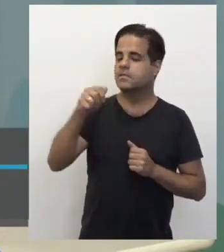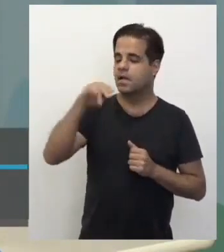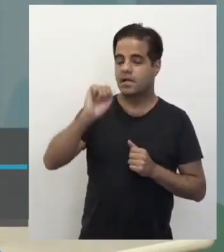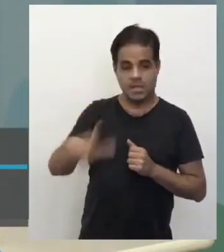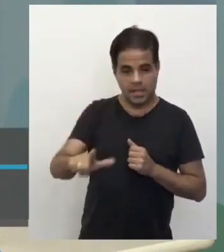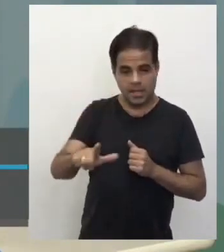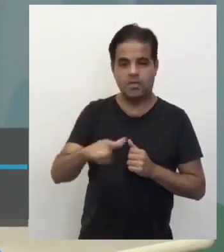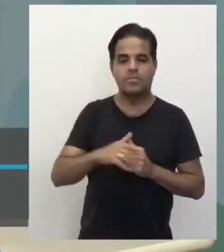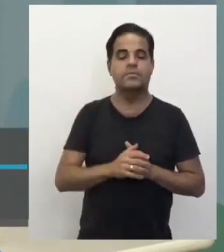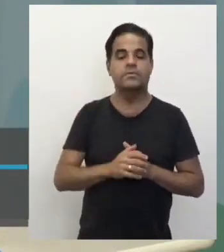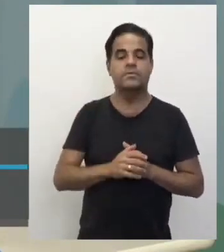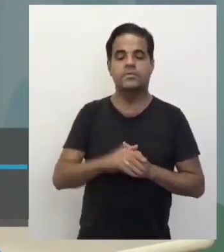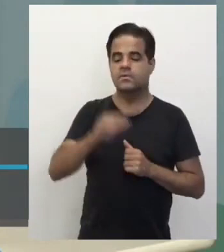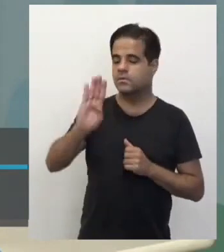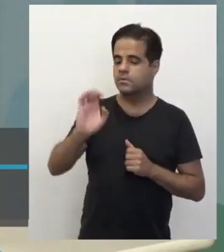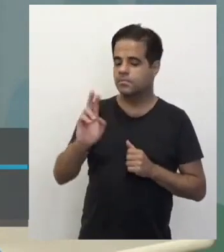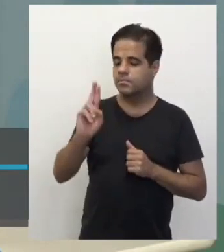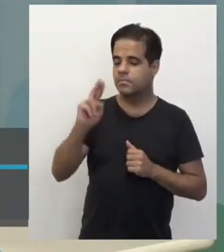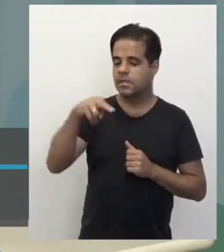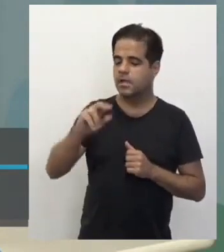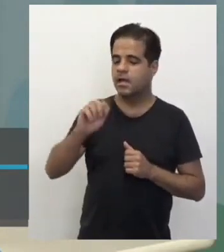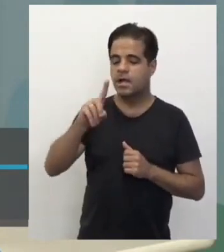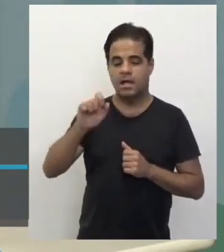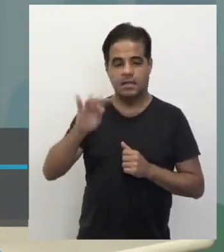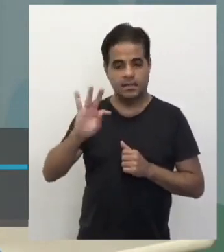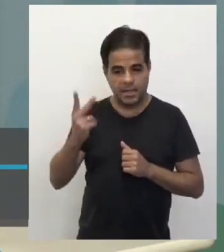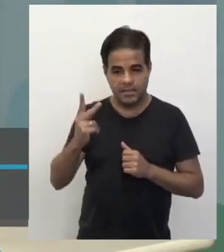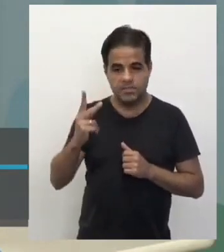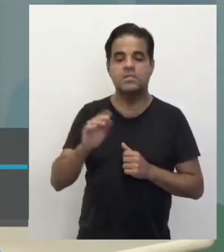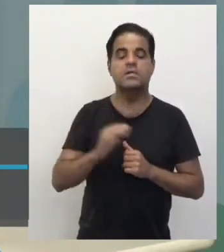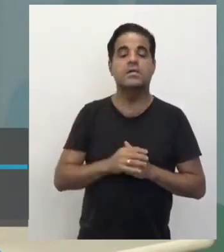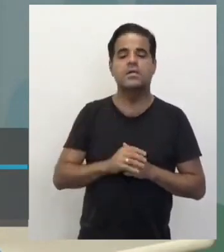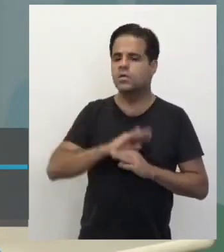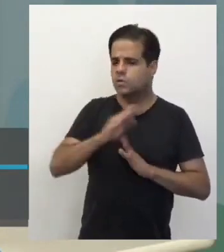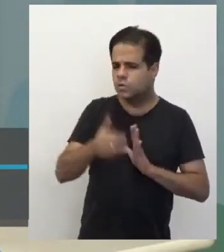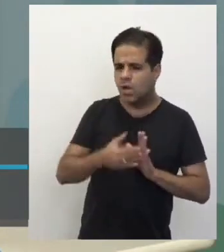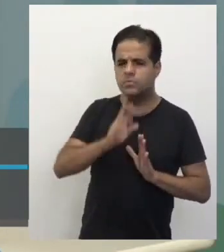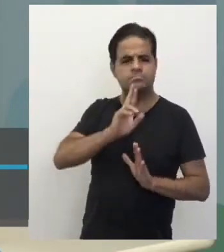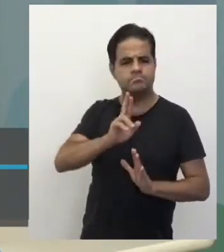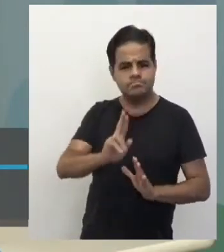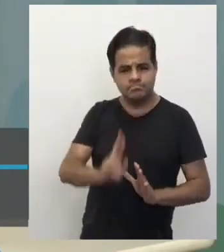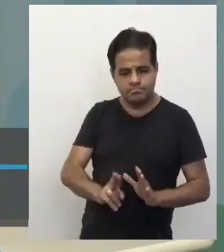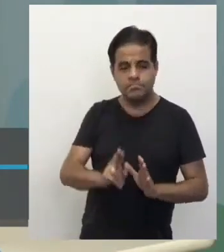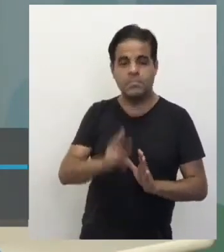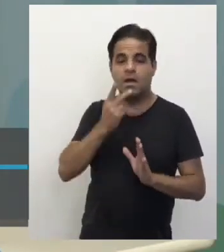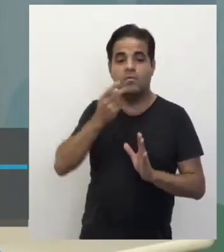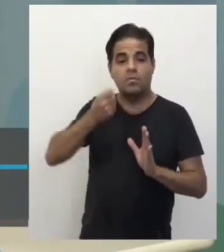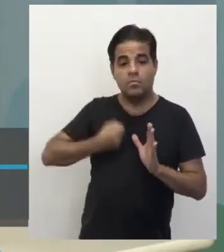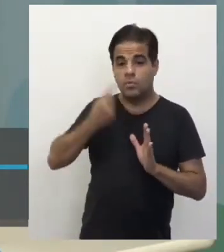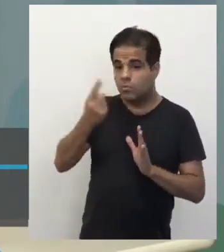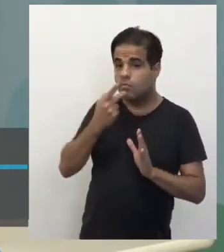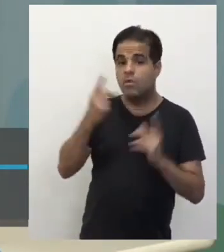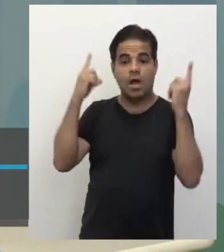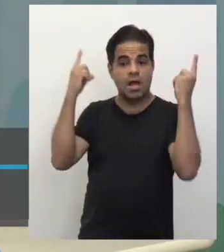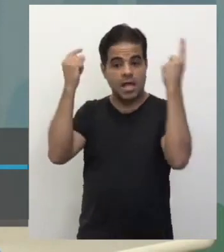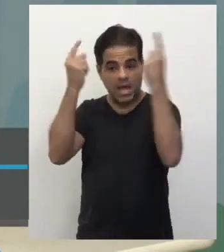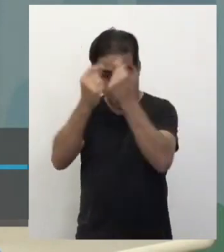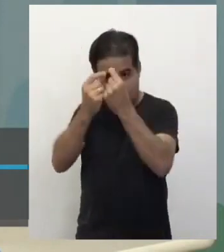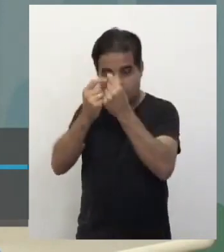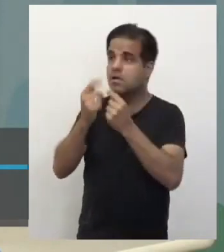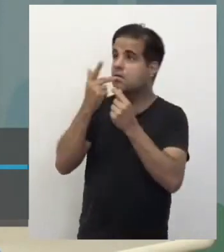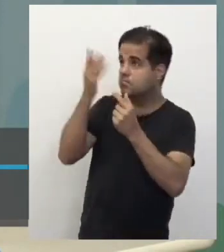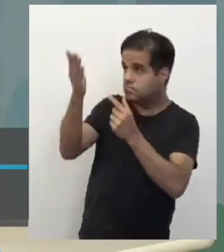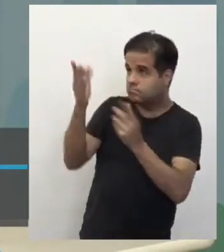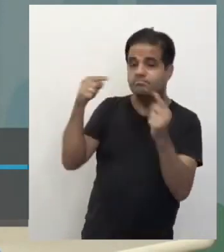Daniel, Bernadette, professora Bernadette, estão respondendo a questão 1, Grécia. Então, é a